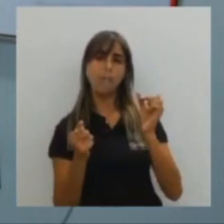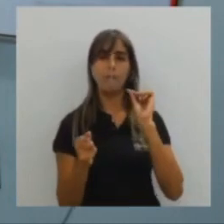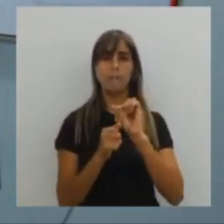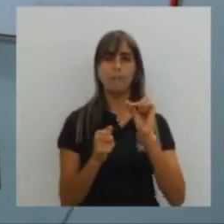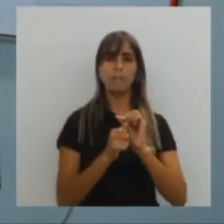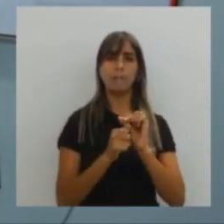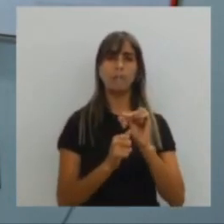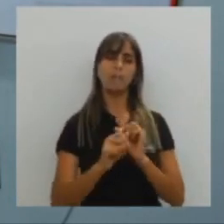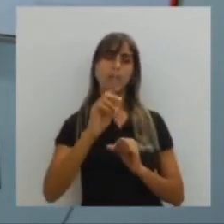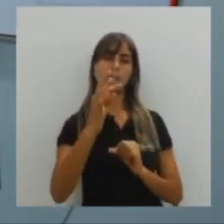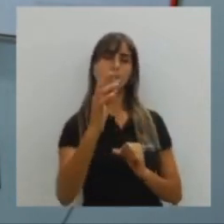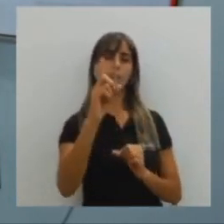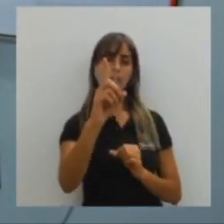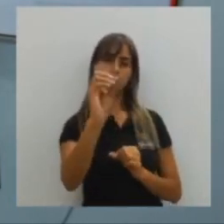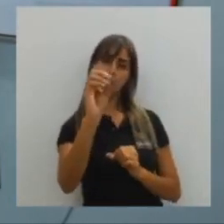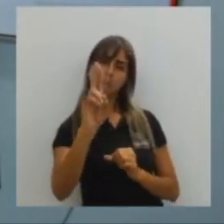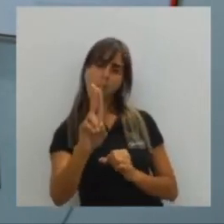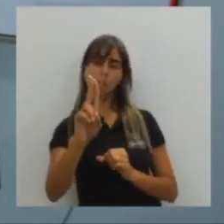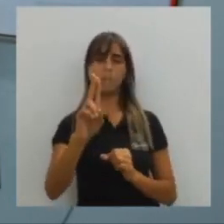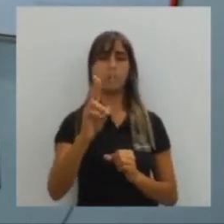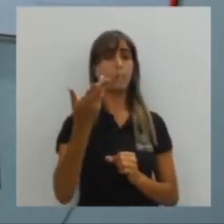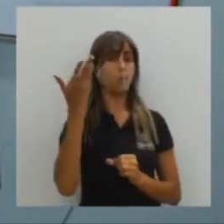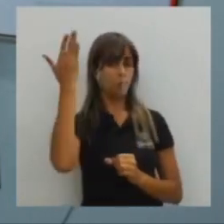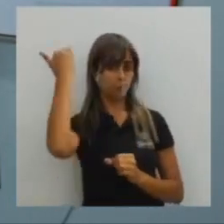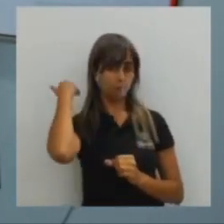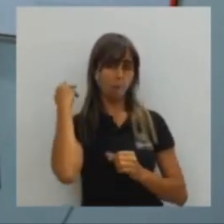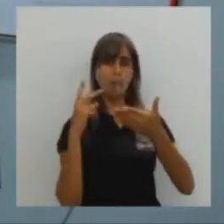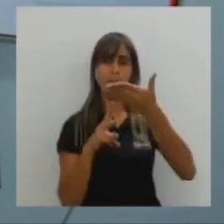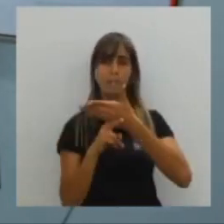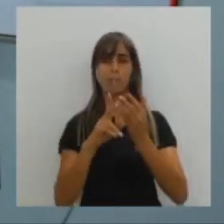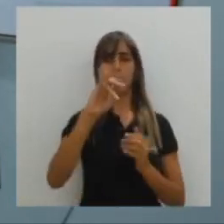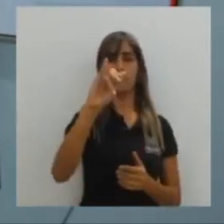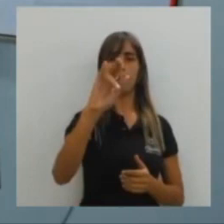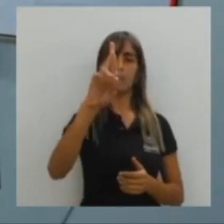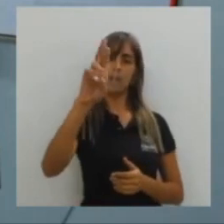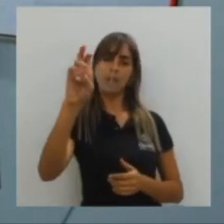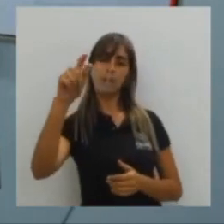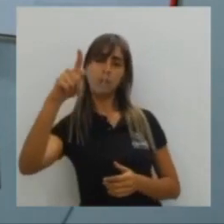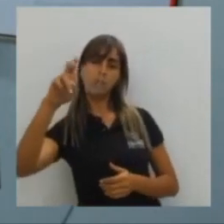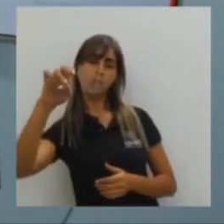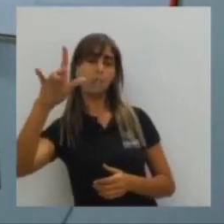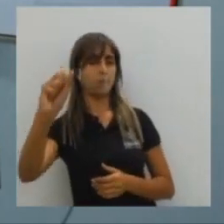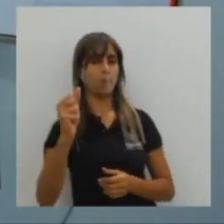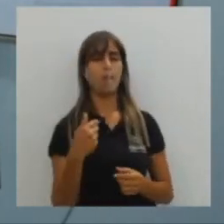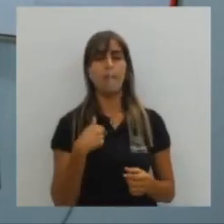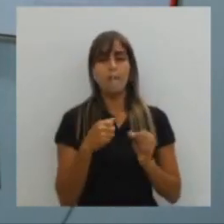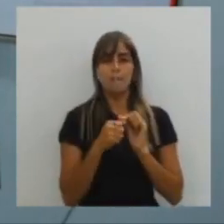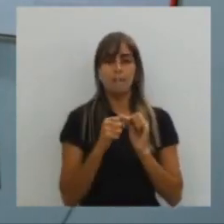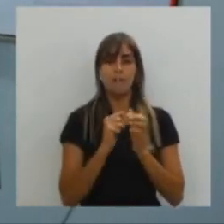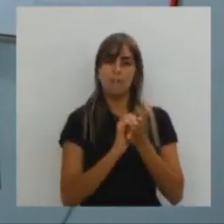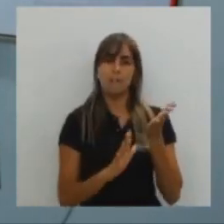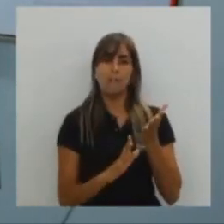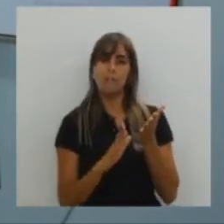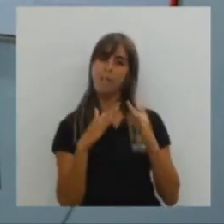to do, do, tá? Do, só que no passado. Ele é um verbo irregular. Então eu posso dizer para vocês, ó, eu fiz a tarefa de